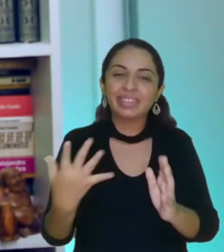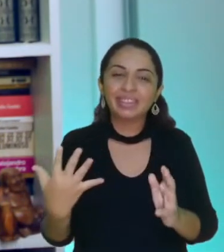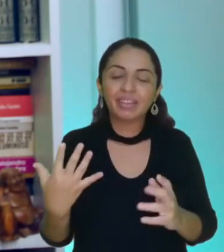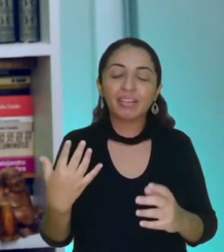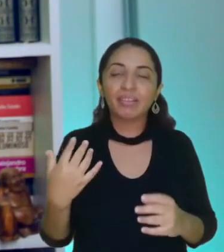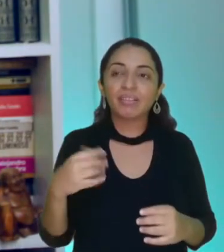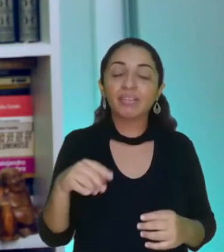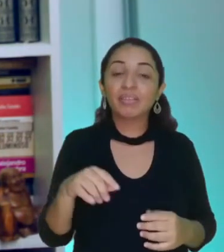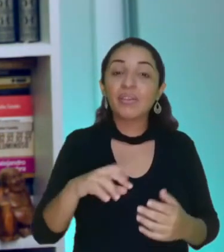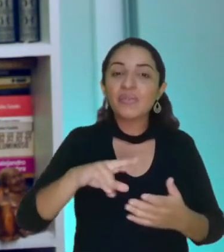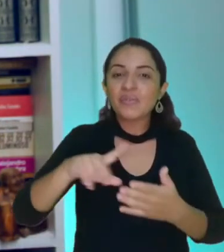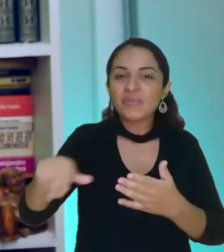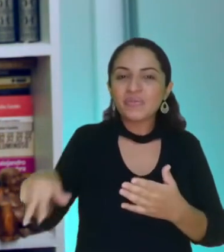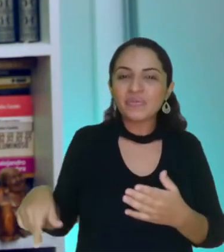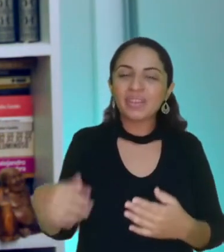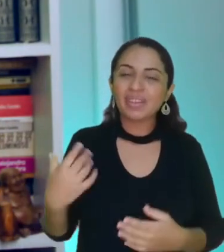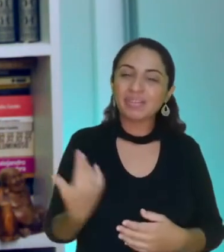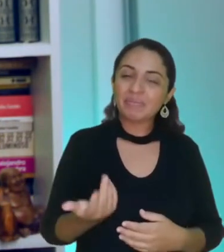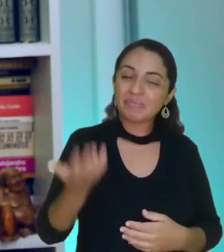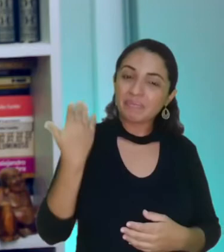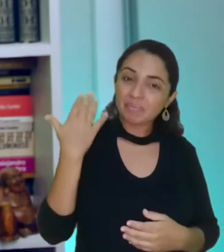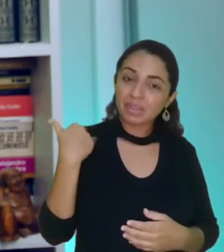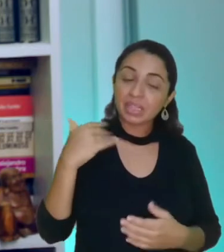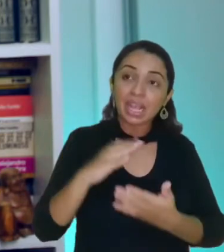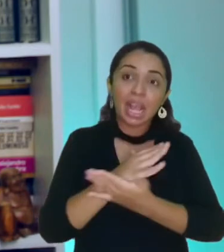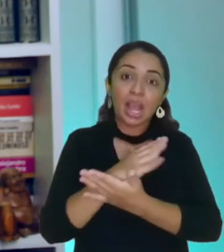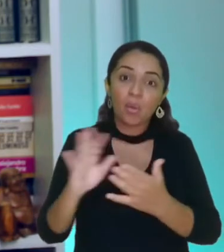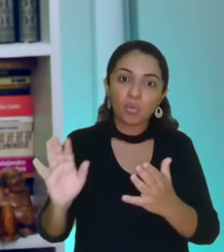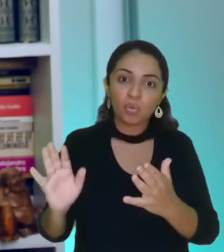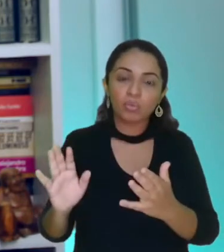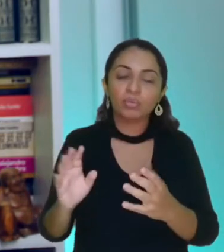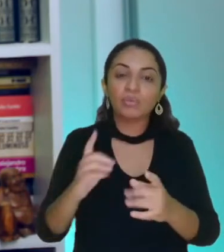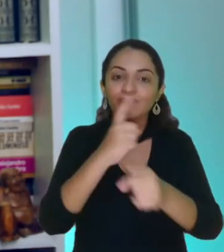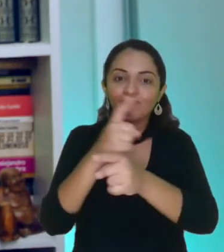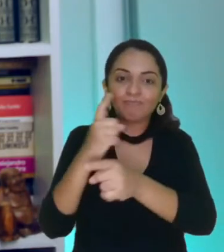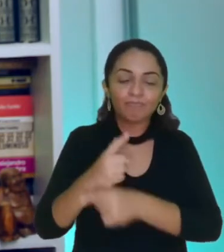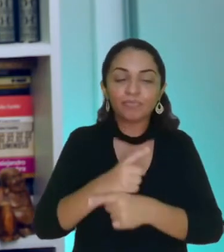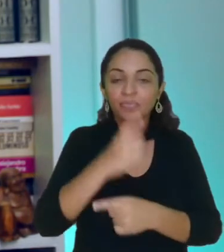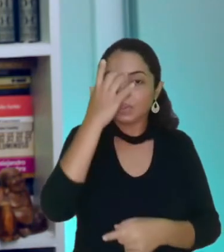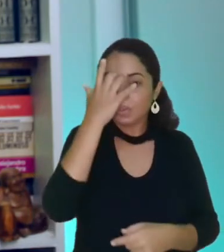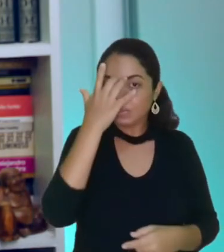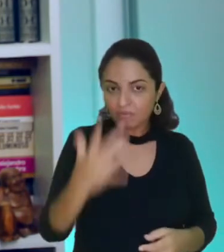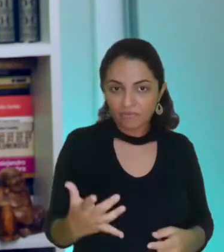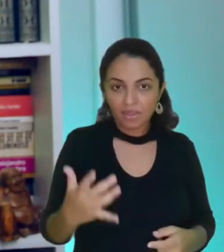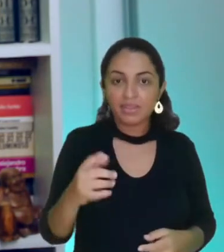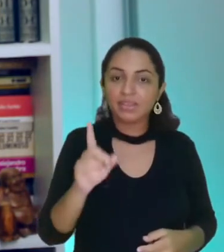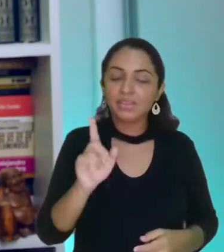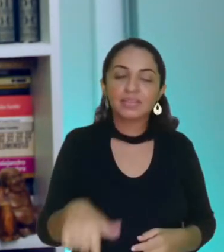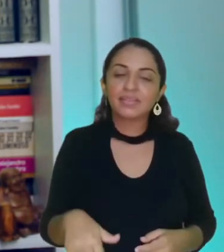Abril Cultural e de muitas outras, da Record, da Nova Fronteira, você encontra muito fácil livros